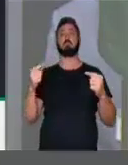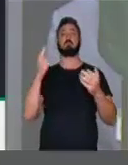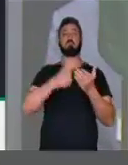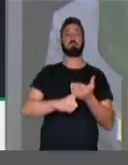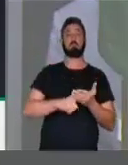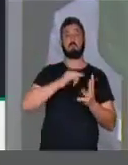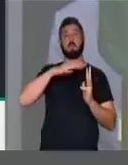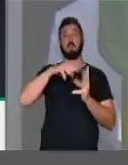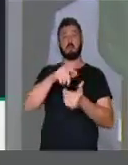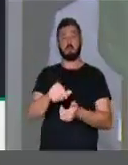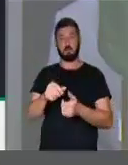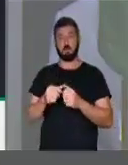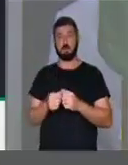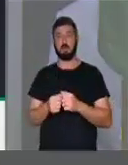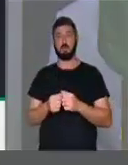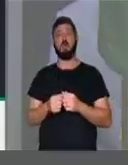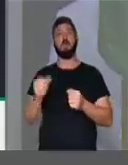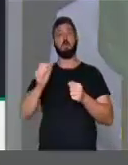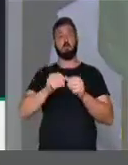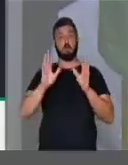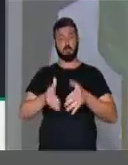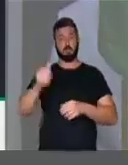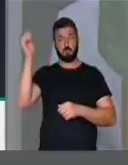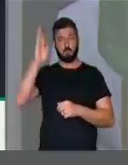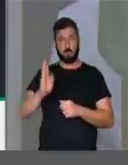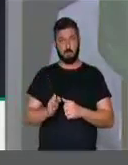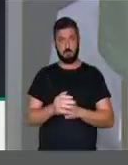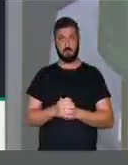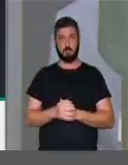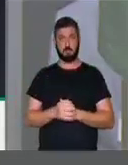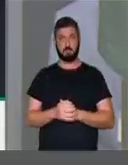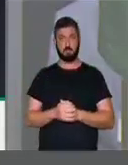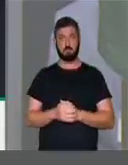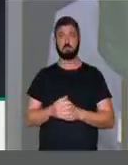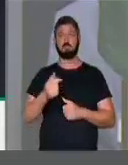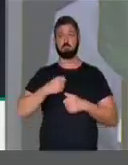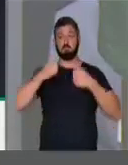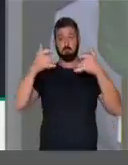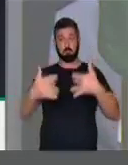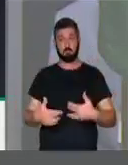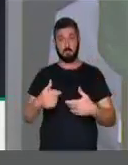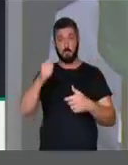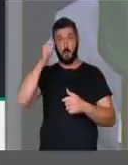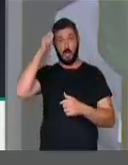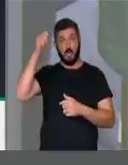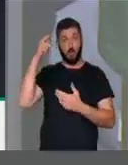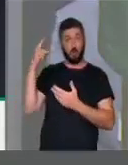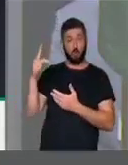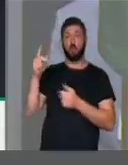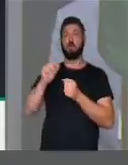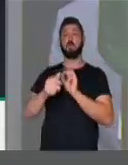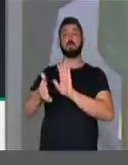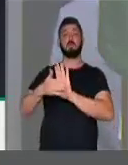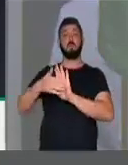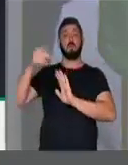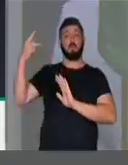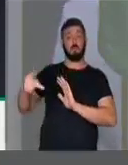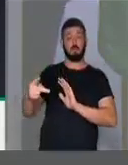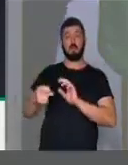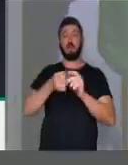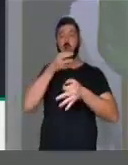acordos internacionais firmados pelo país. Justifica o autor sua